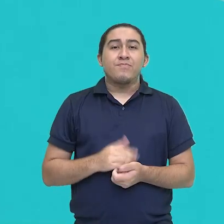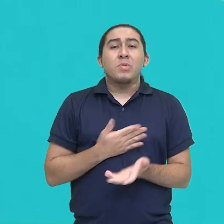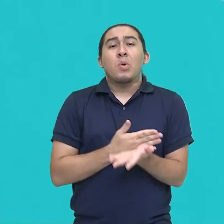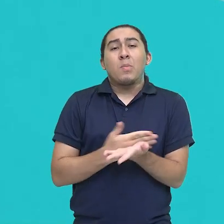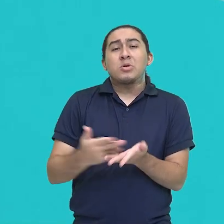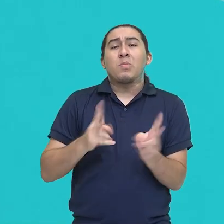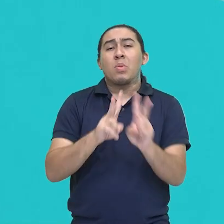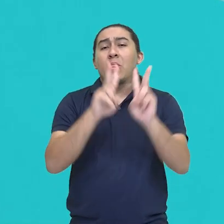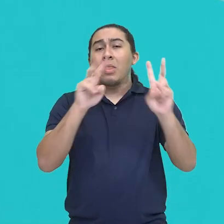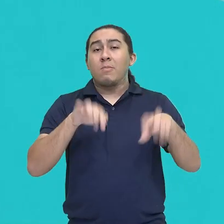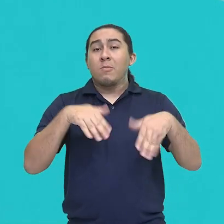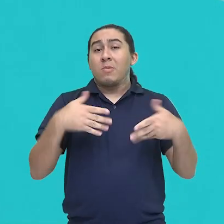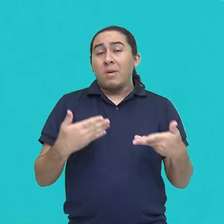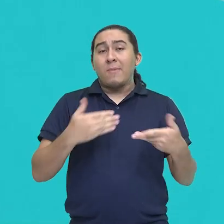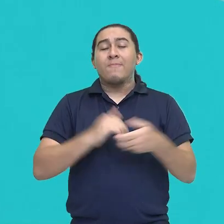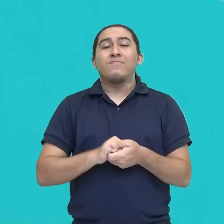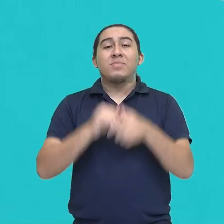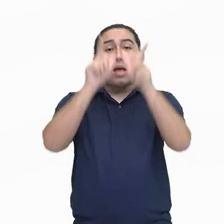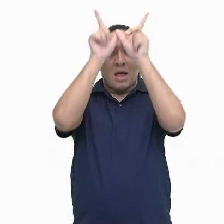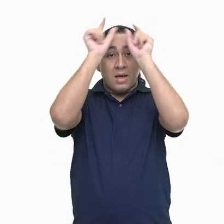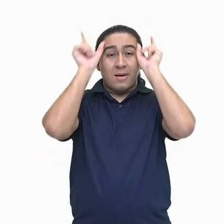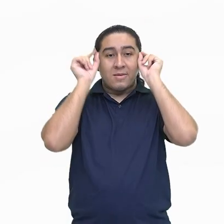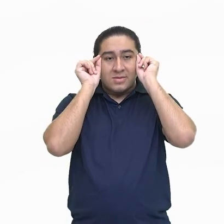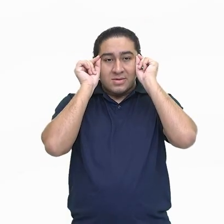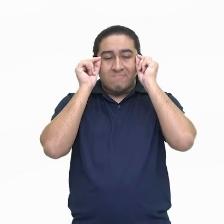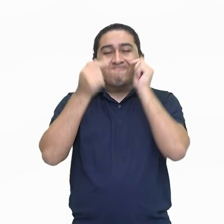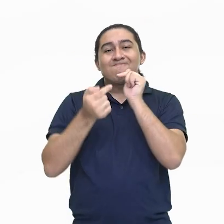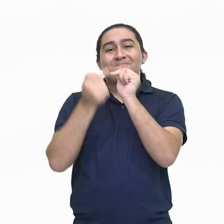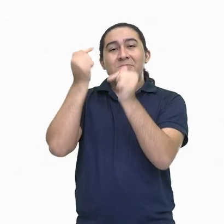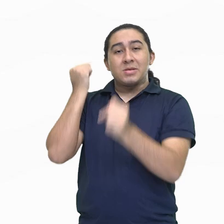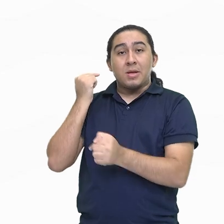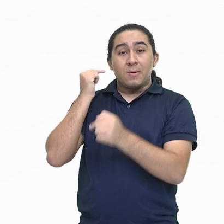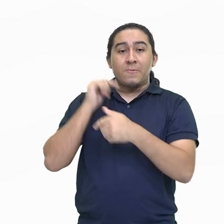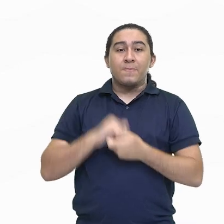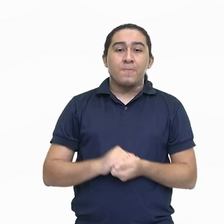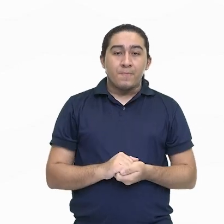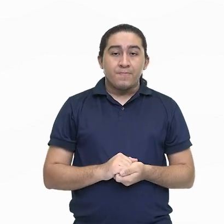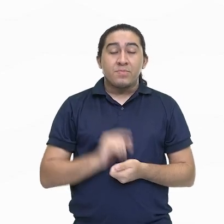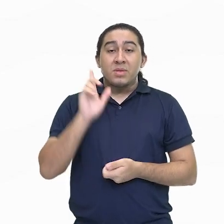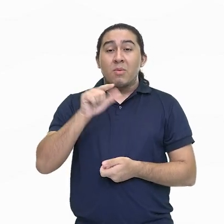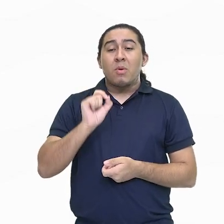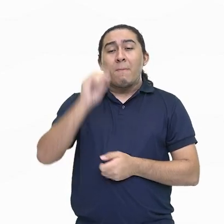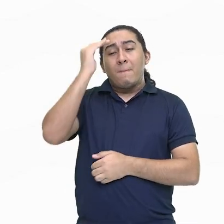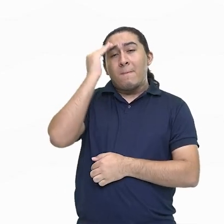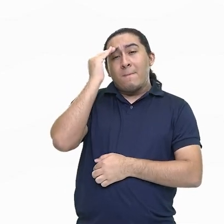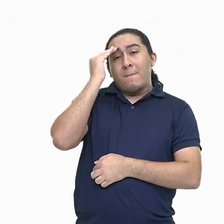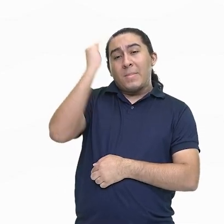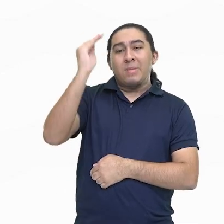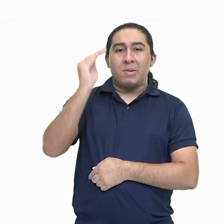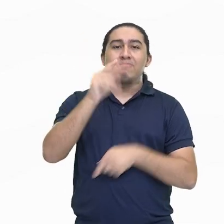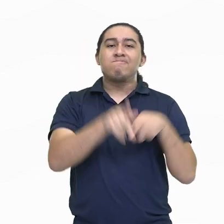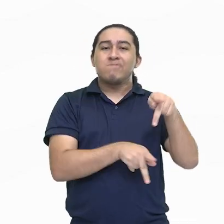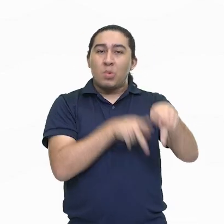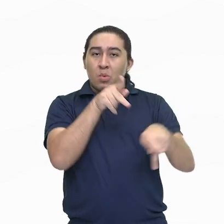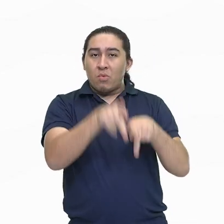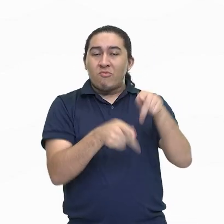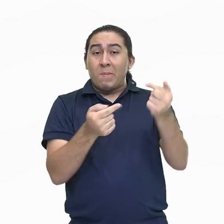Grécia, não conversamos? Então, vamos lá. A Grécia Antiga formou uma das maiores civilizações